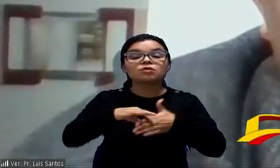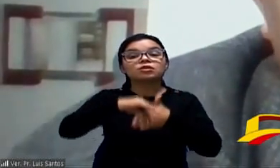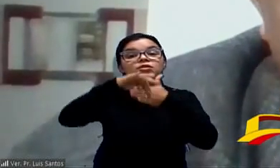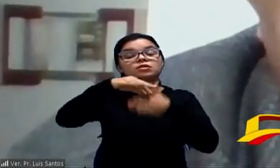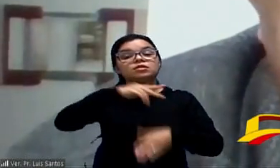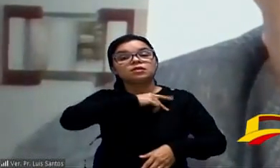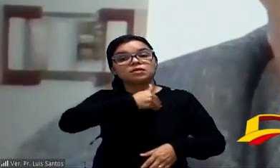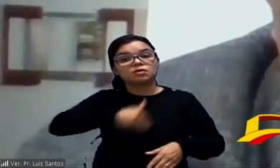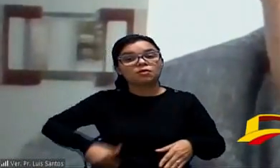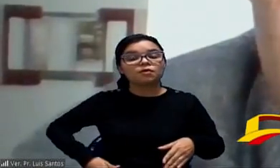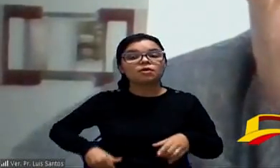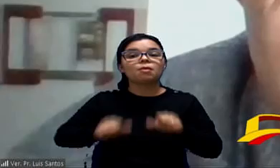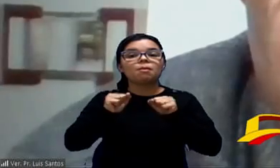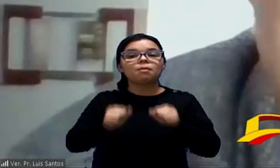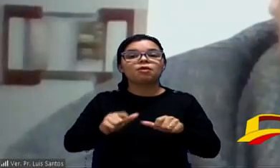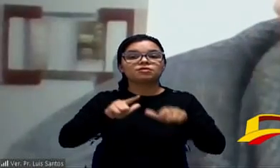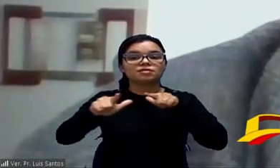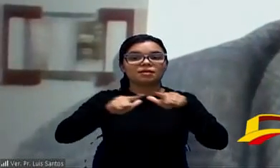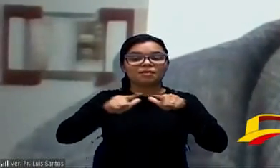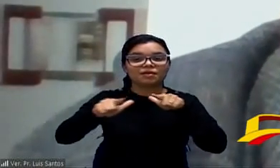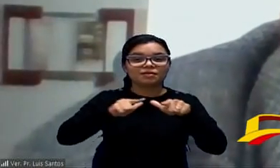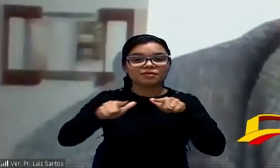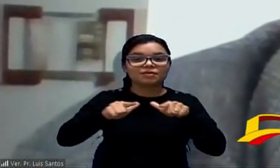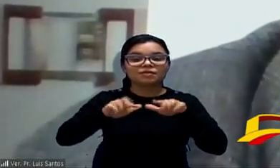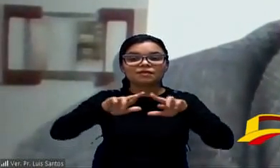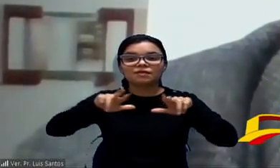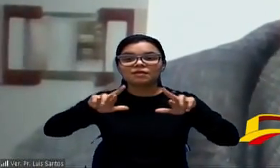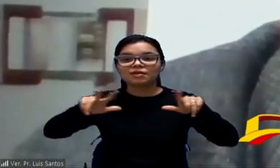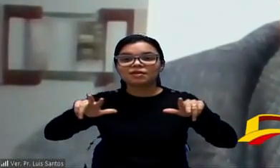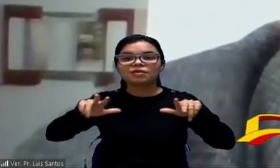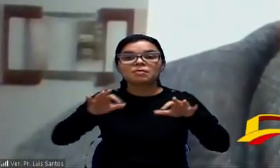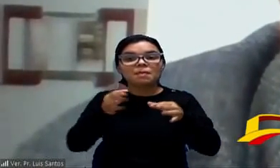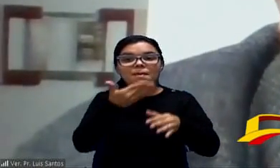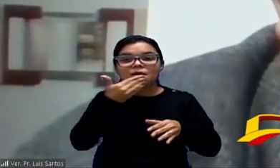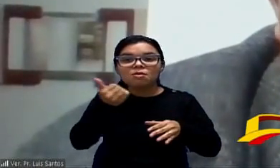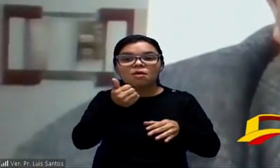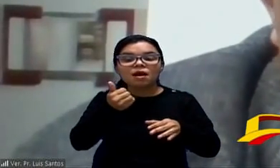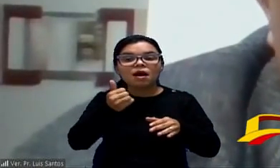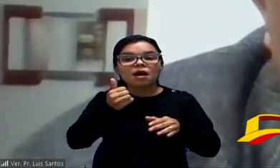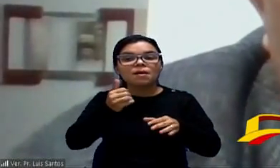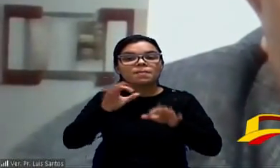isso no sentido de melhorarmos ainda mais esse projeto, vereador João Donizete.